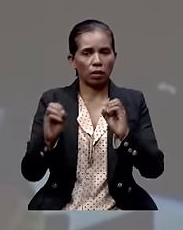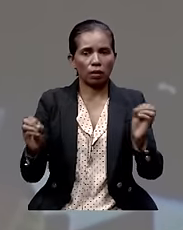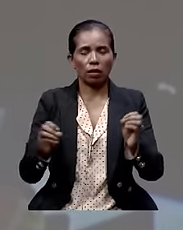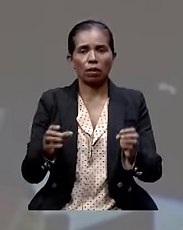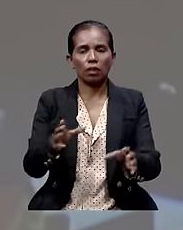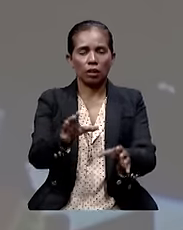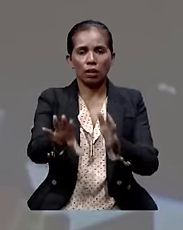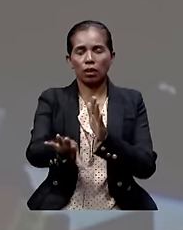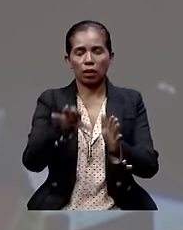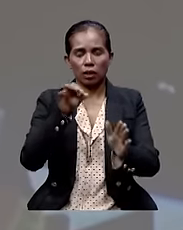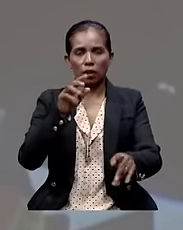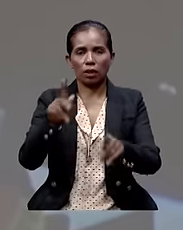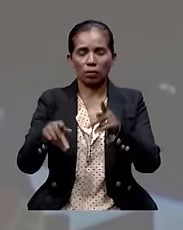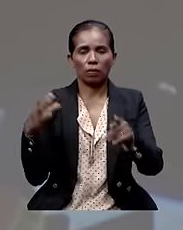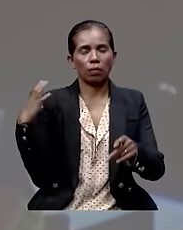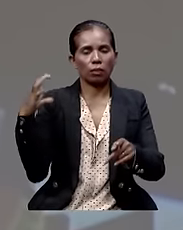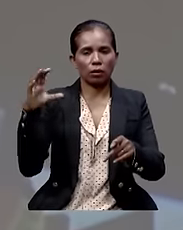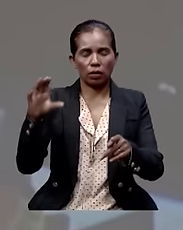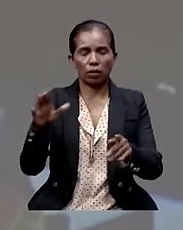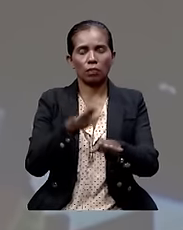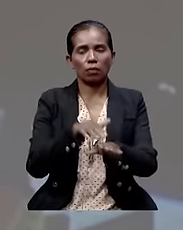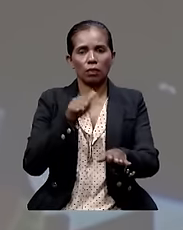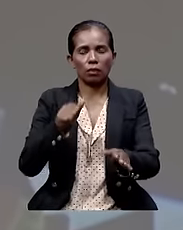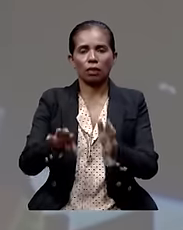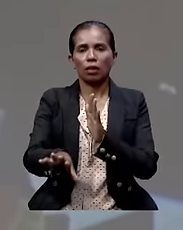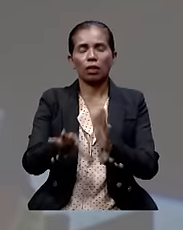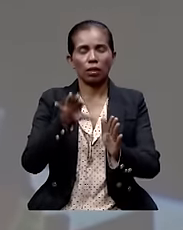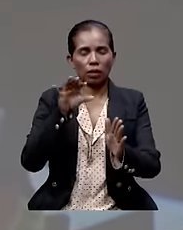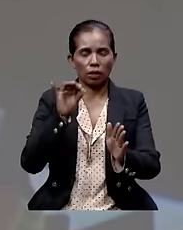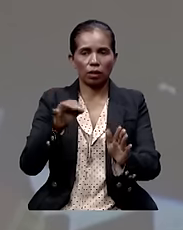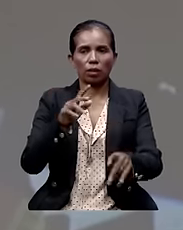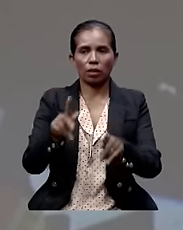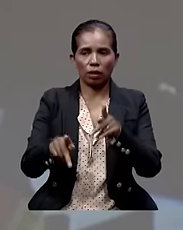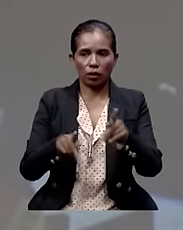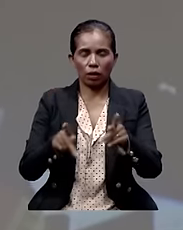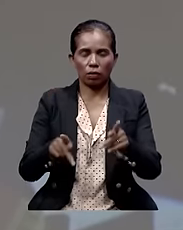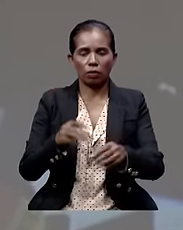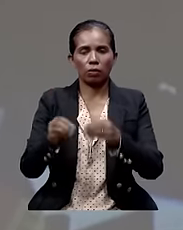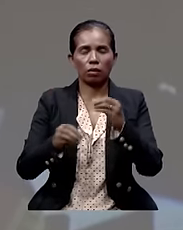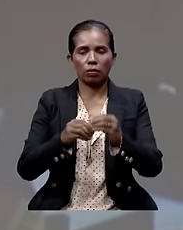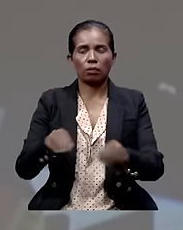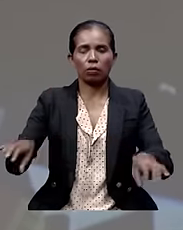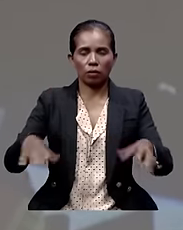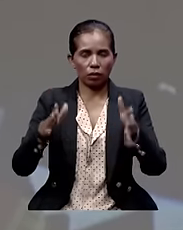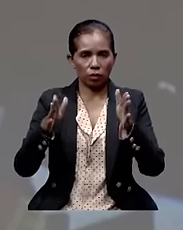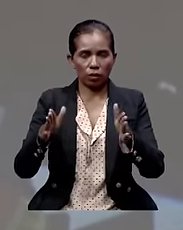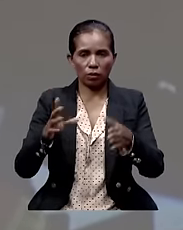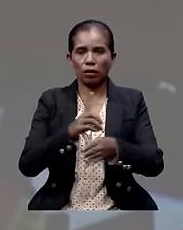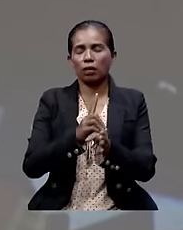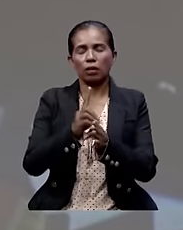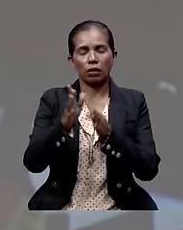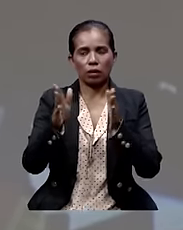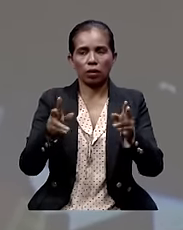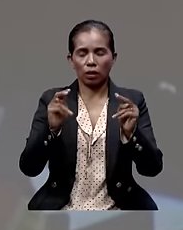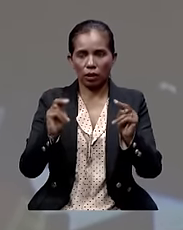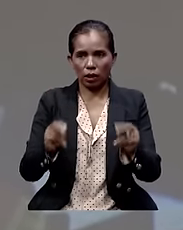delegada a competência para recrutar, nomear ou cessar a relação dos trabalhos dirigentes.